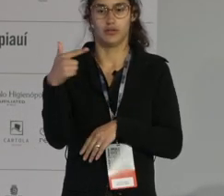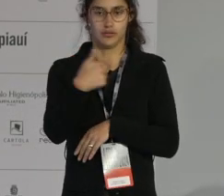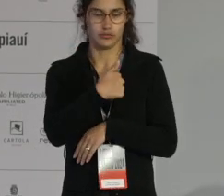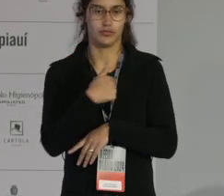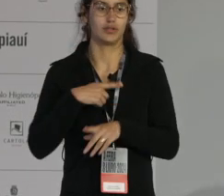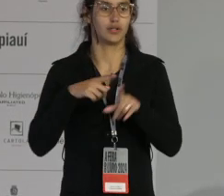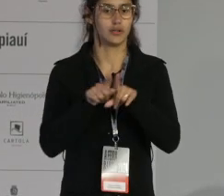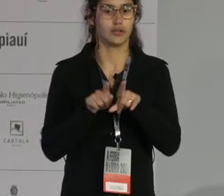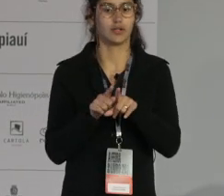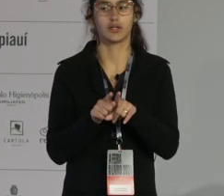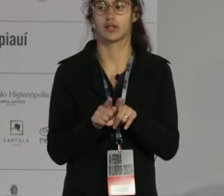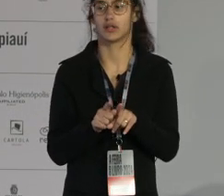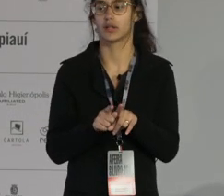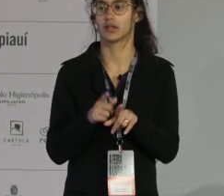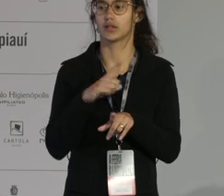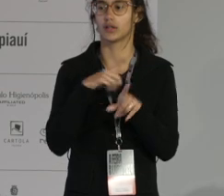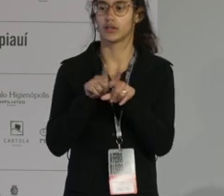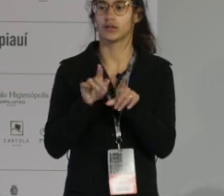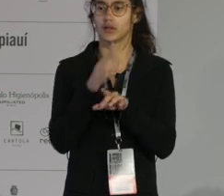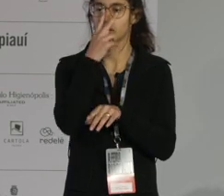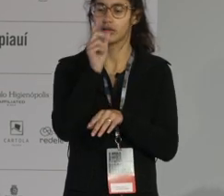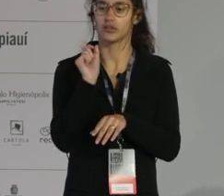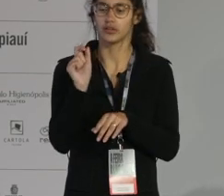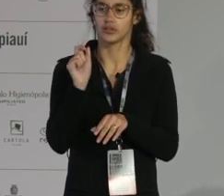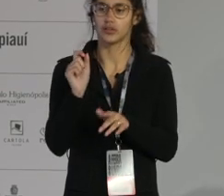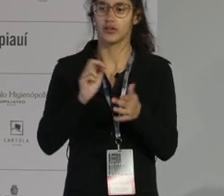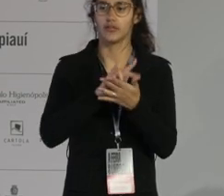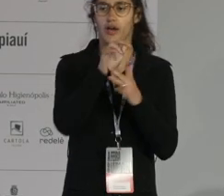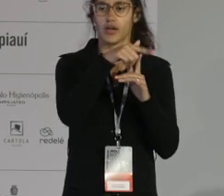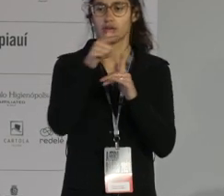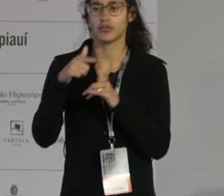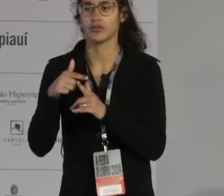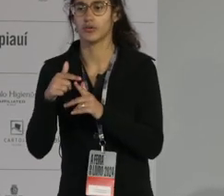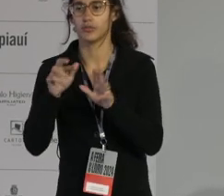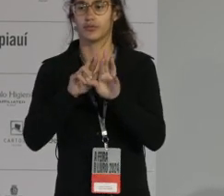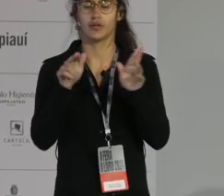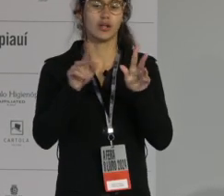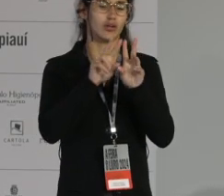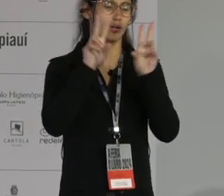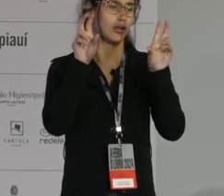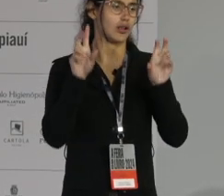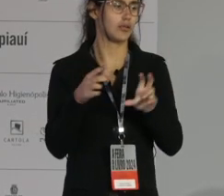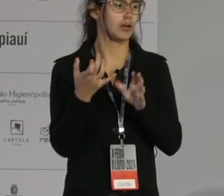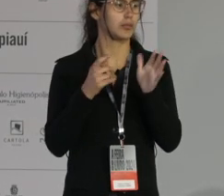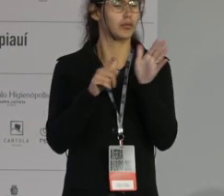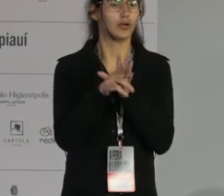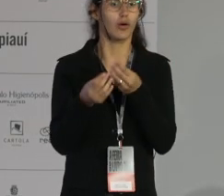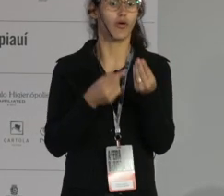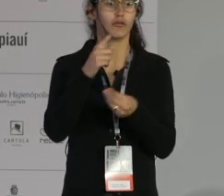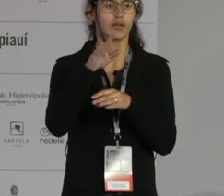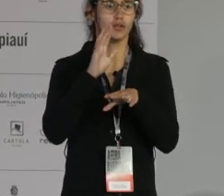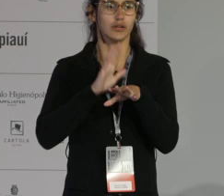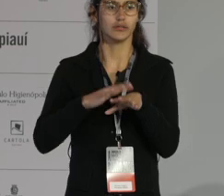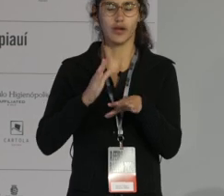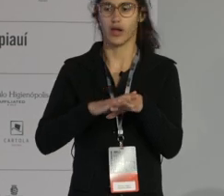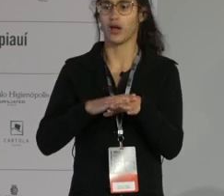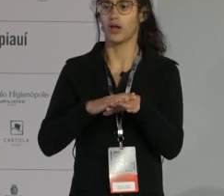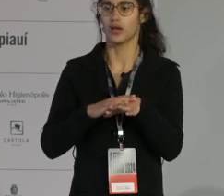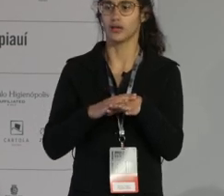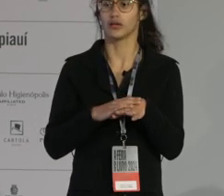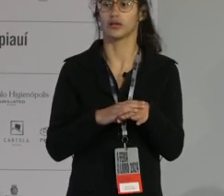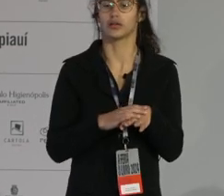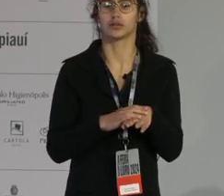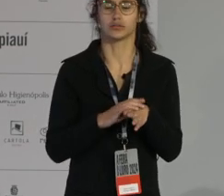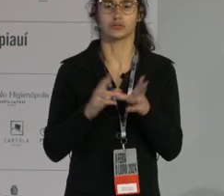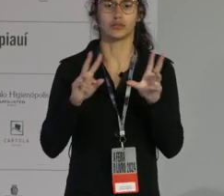E você também, Yara, tem mas vários tipos diferentes de temas obscuros. Eu queria perguntar como que vocês lidam com